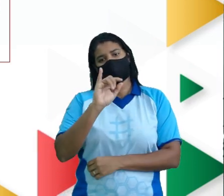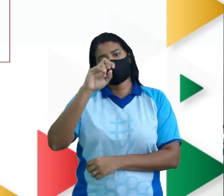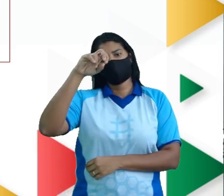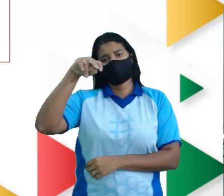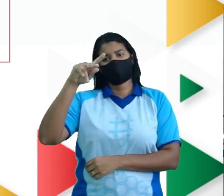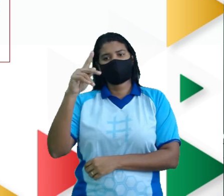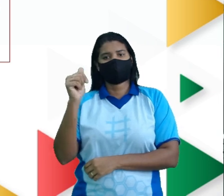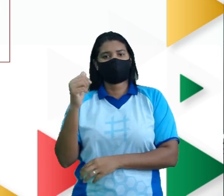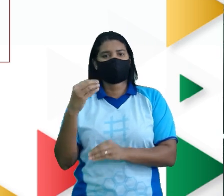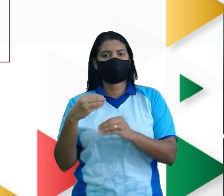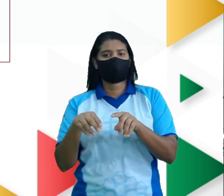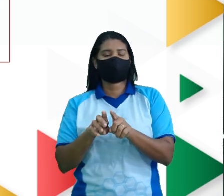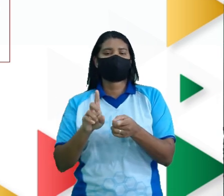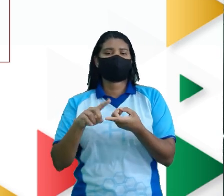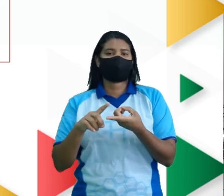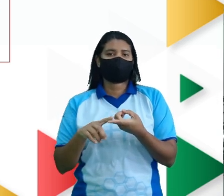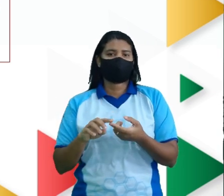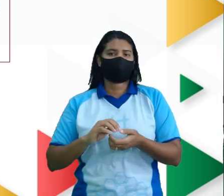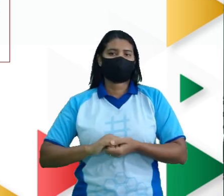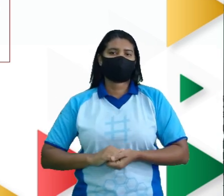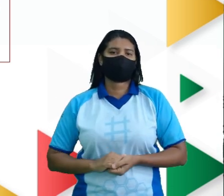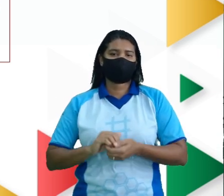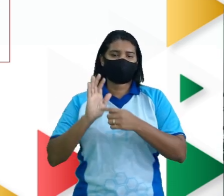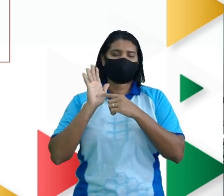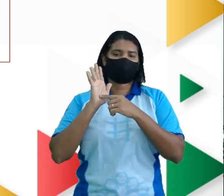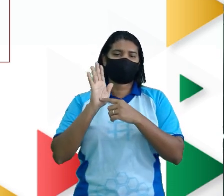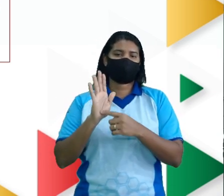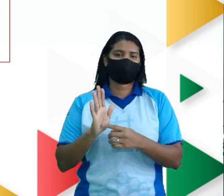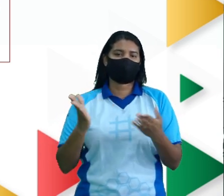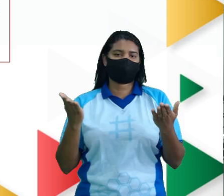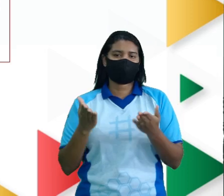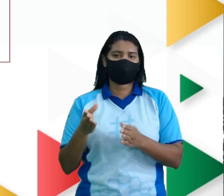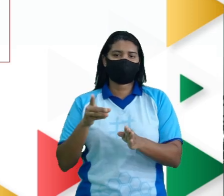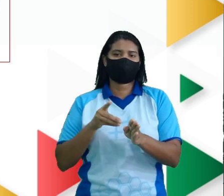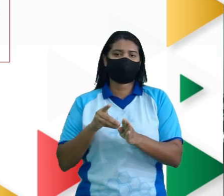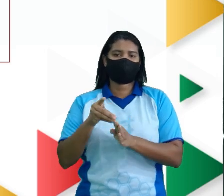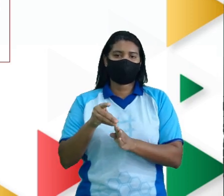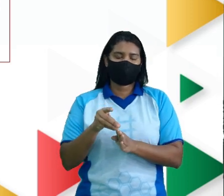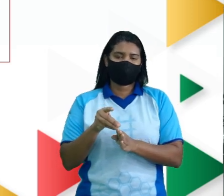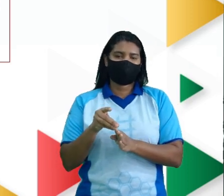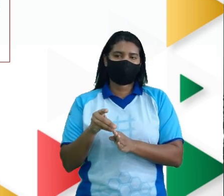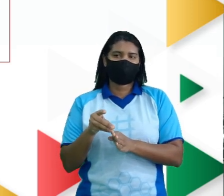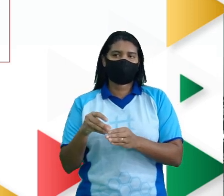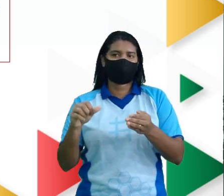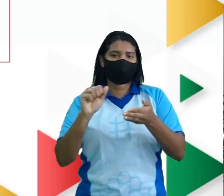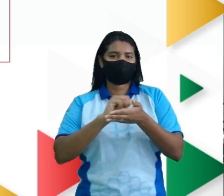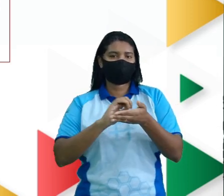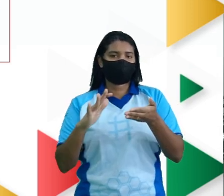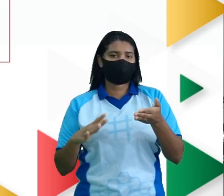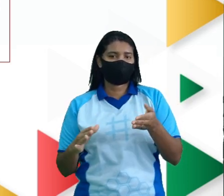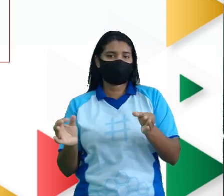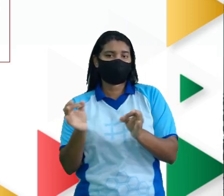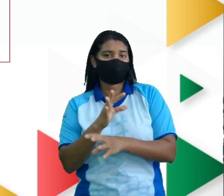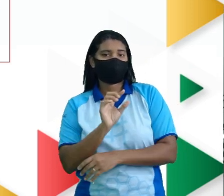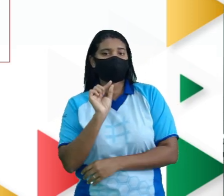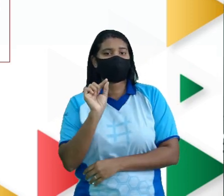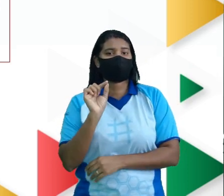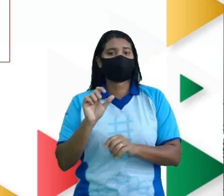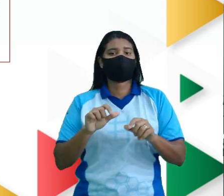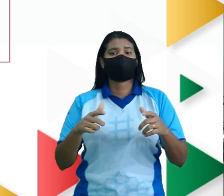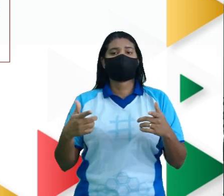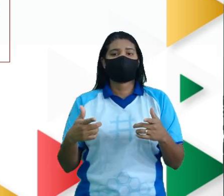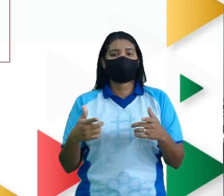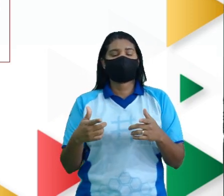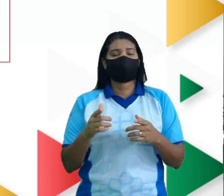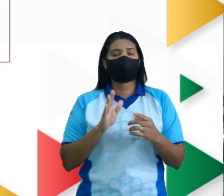mas são flechas, tá? Que demonstram a direção do fluxo da atividade. Iniciou e vai terminar onde? Então, a flechinha